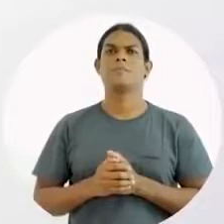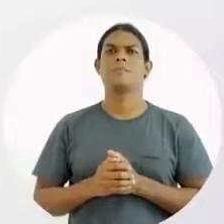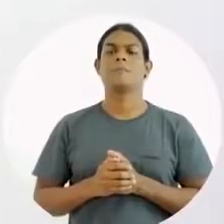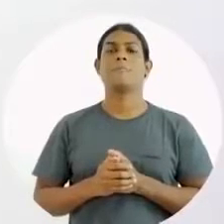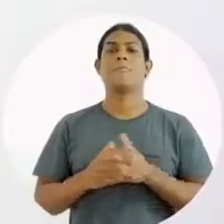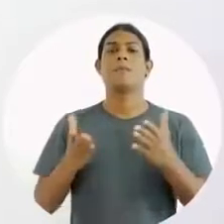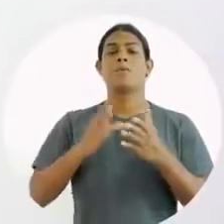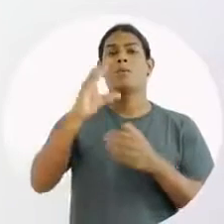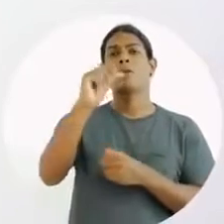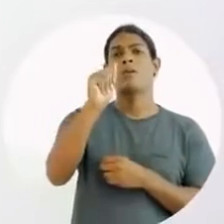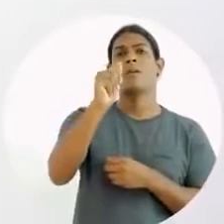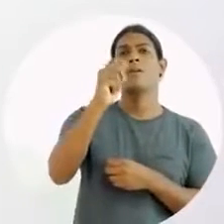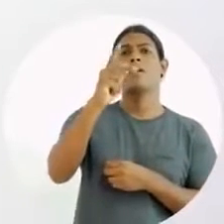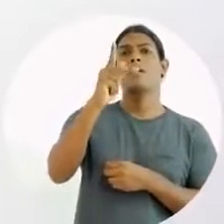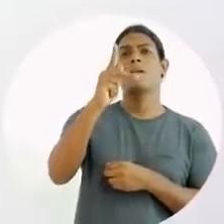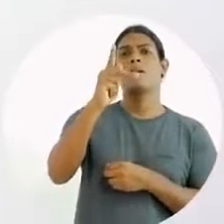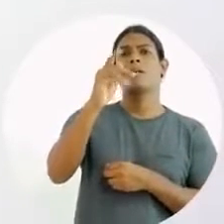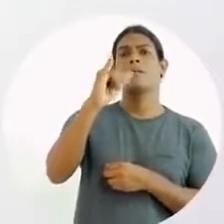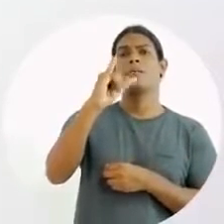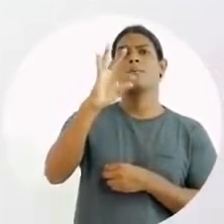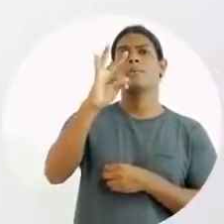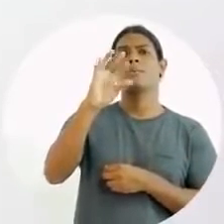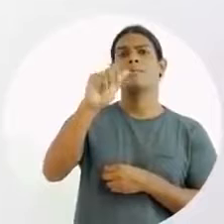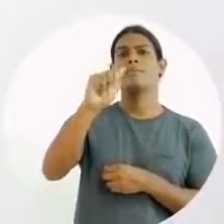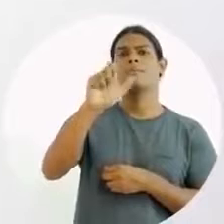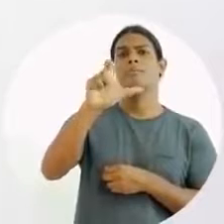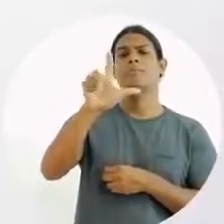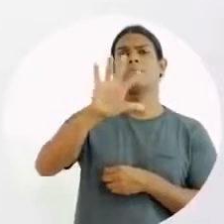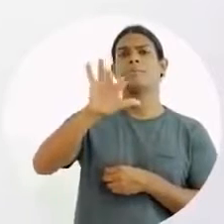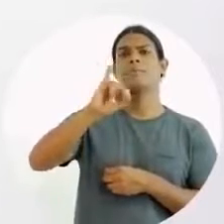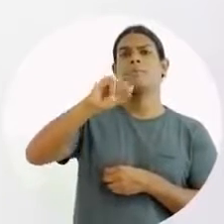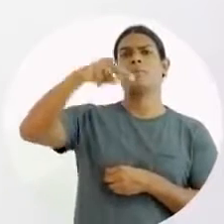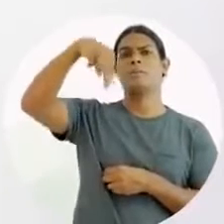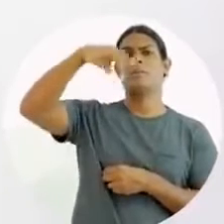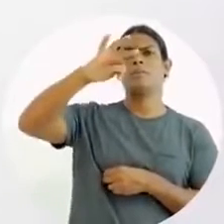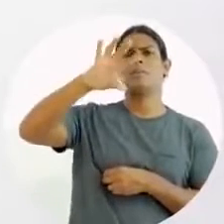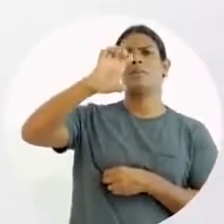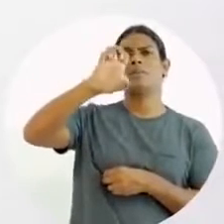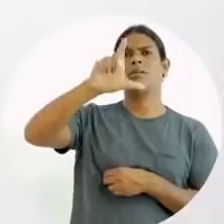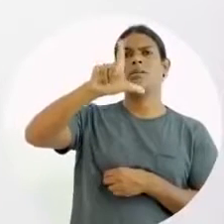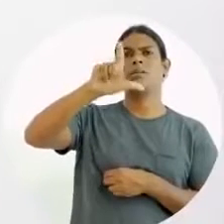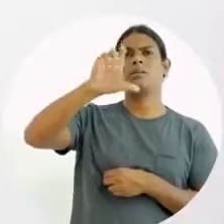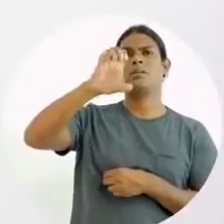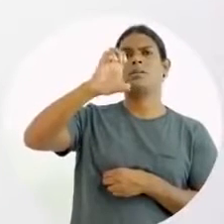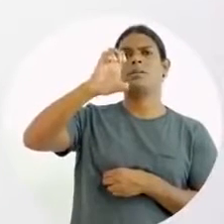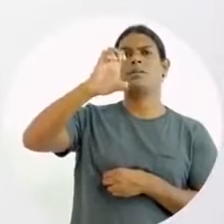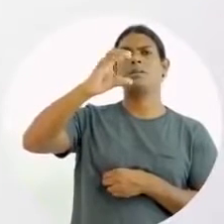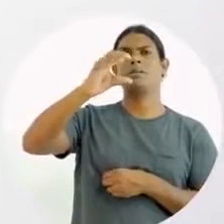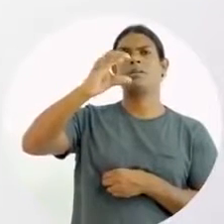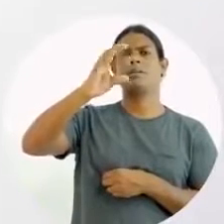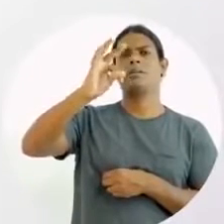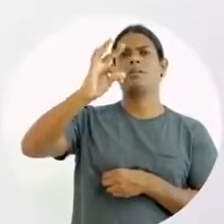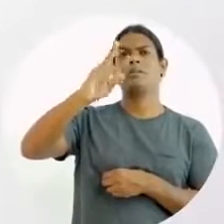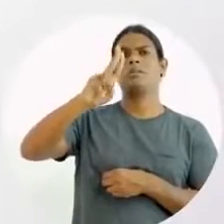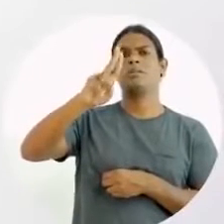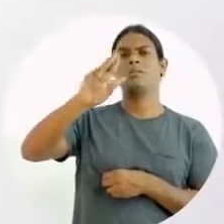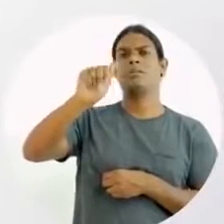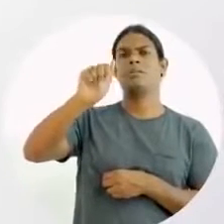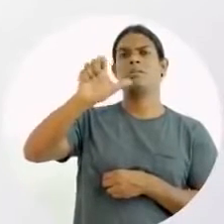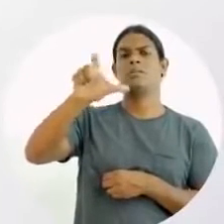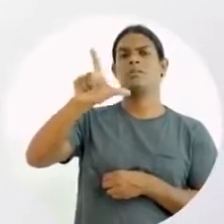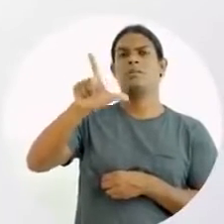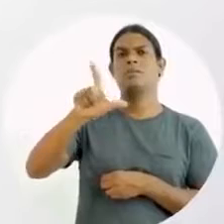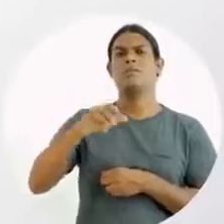aí chegamos em capital intelectual. O que seria capital intelectual? A junção de 3 fatores. O capital